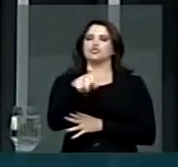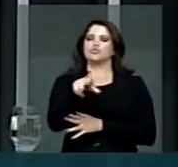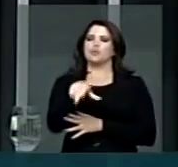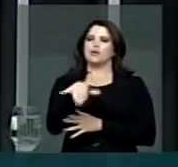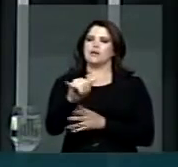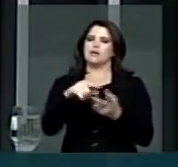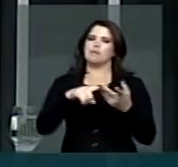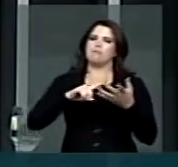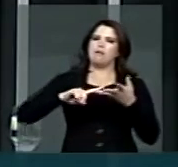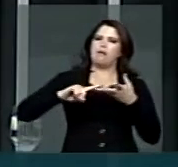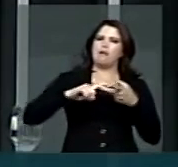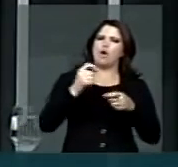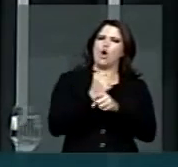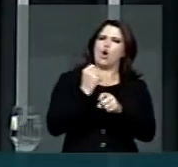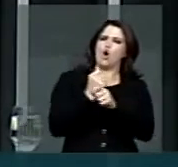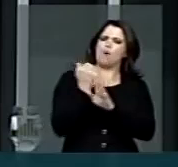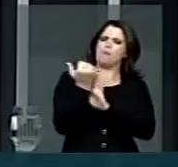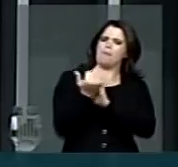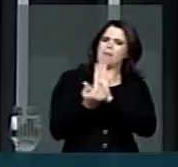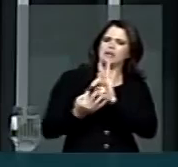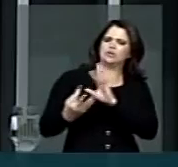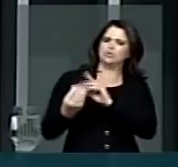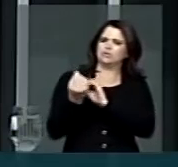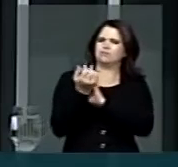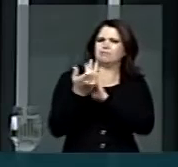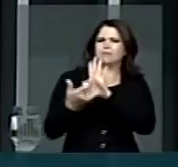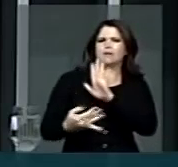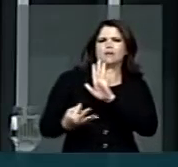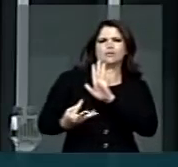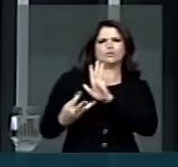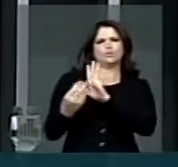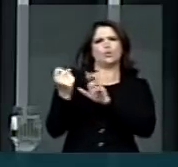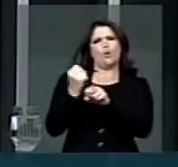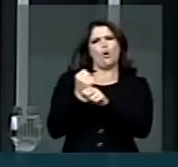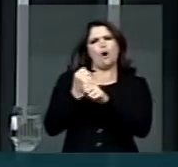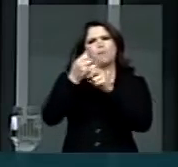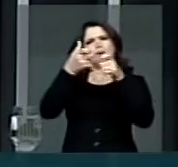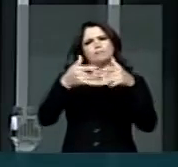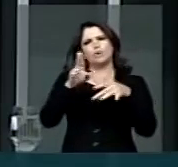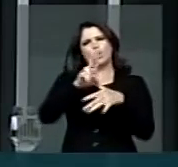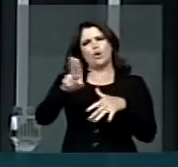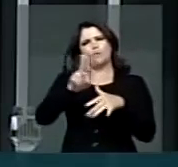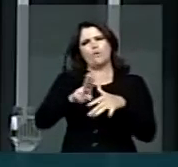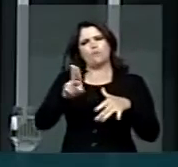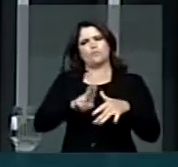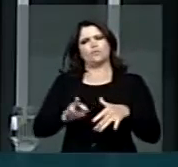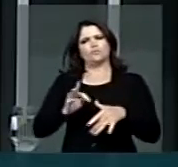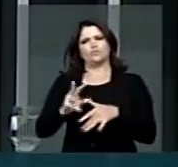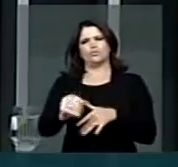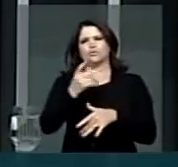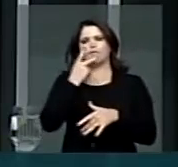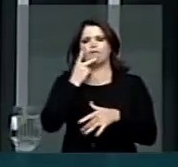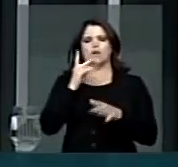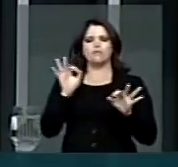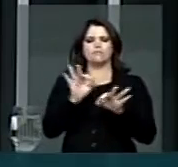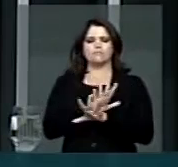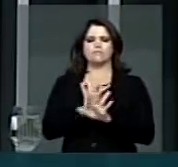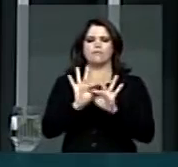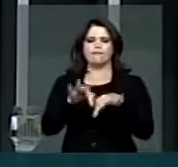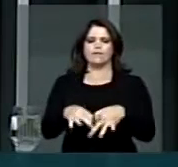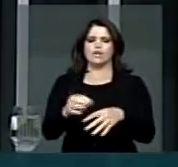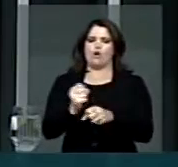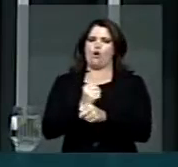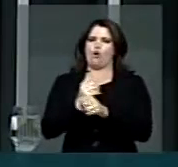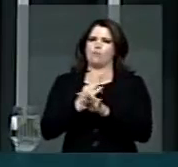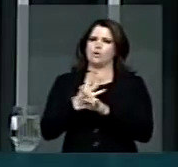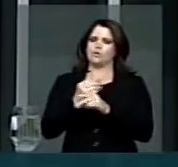do Mercosul que interliga o Brasil ao Uruguai através da navegação lacustre e a conclusão de Candiota 3,